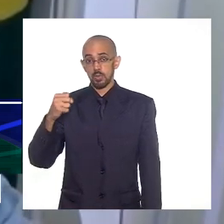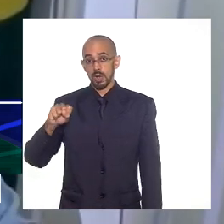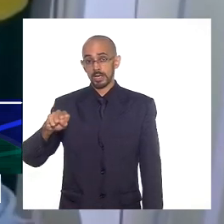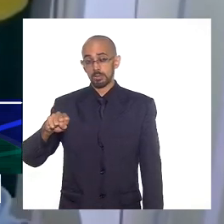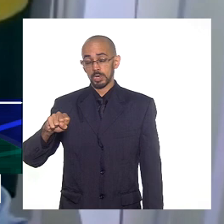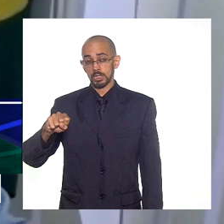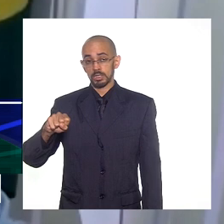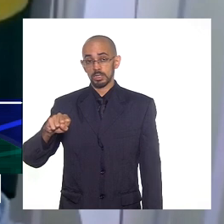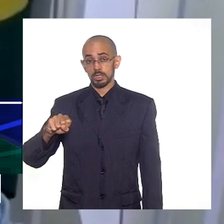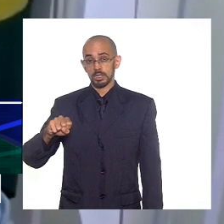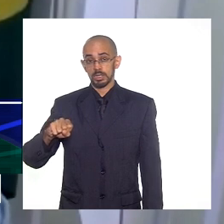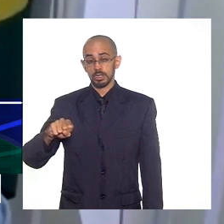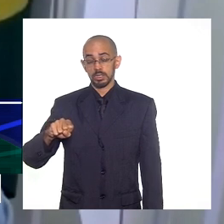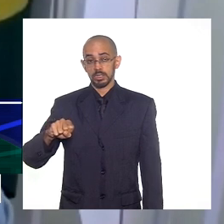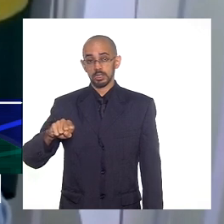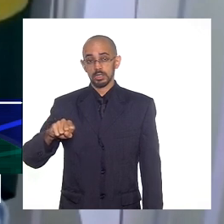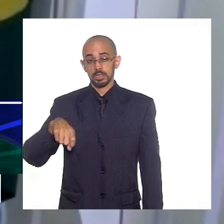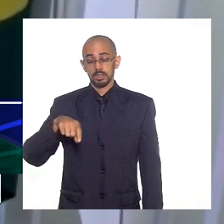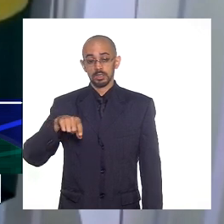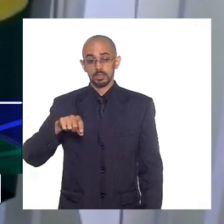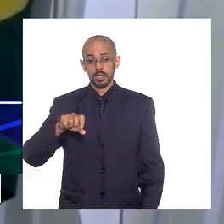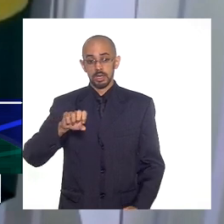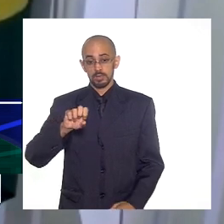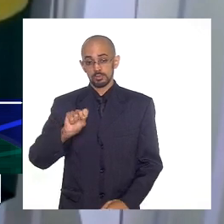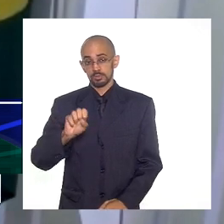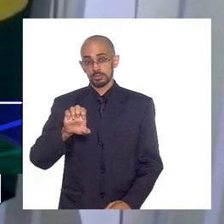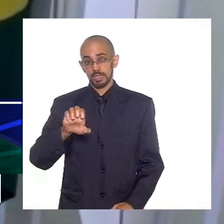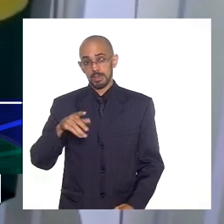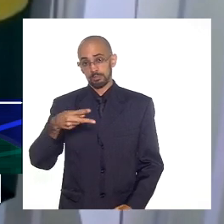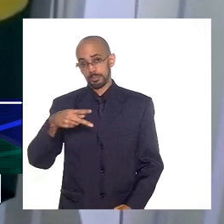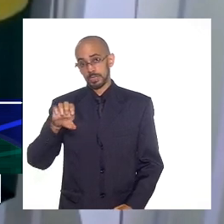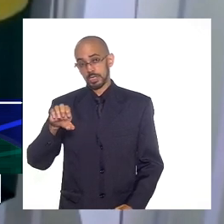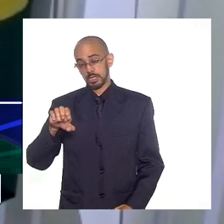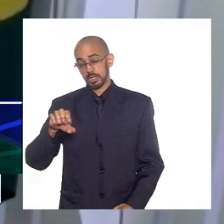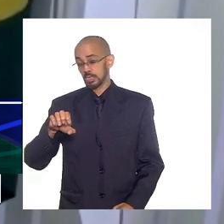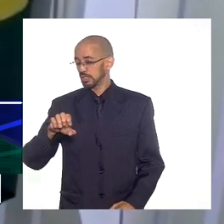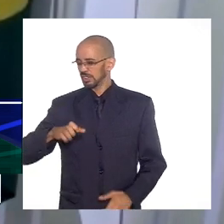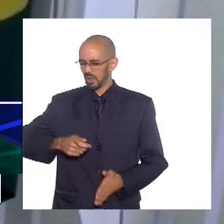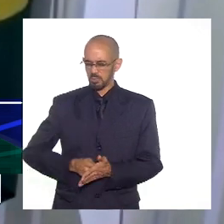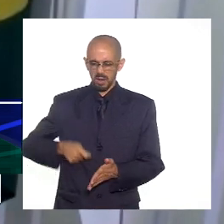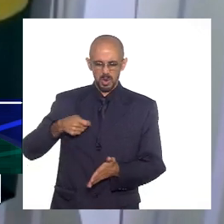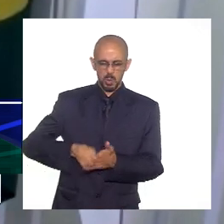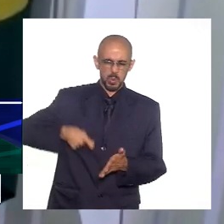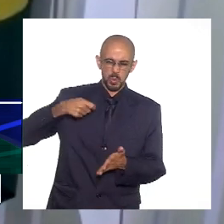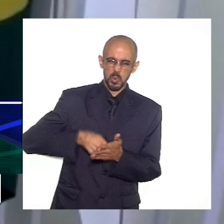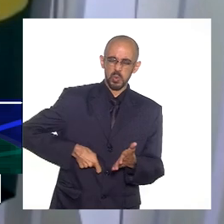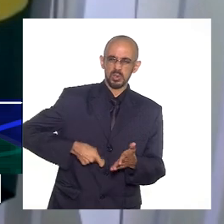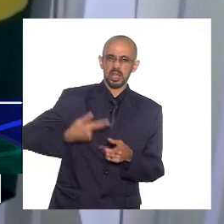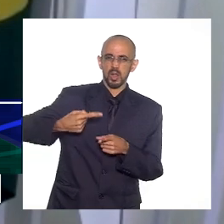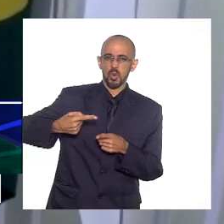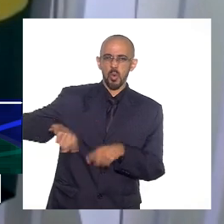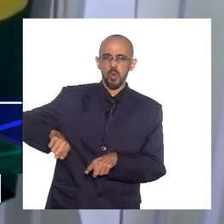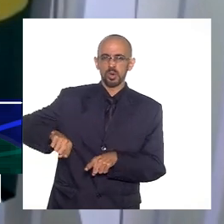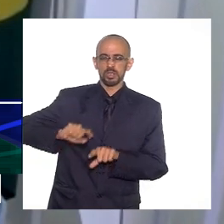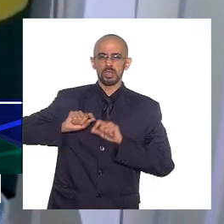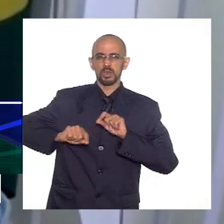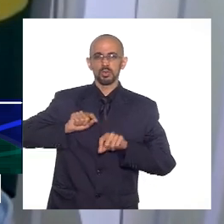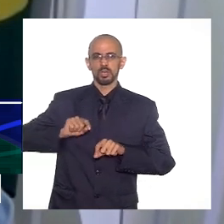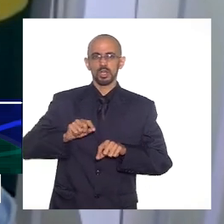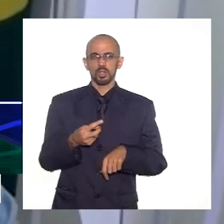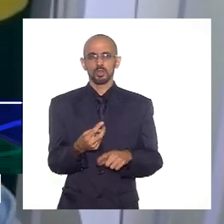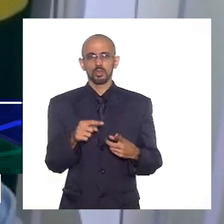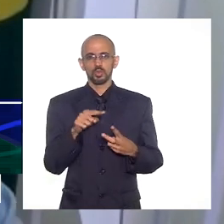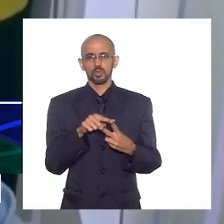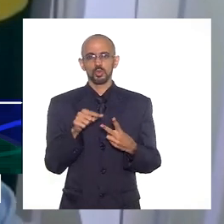que a seção do CEP lá trava uma luta contra duas